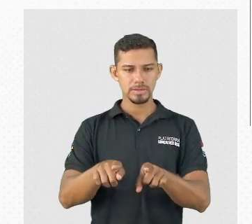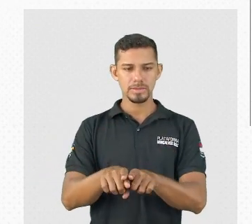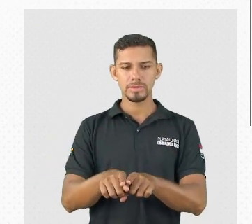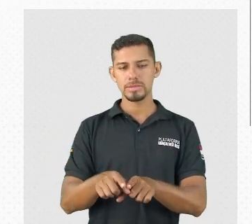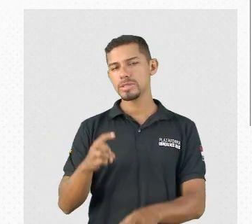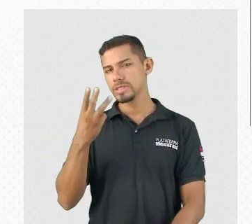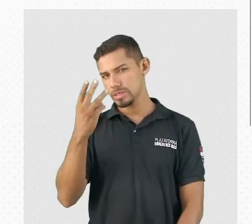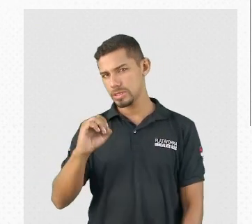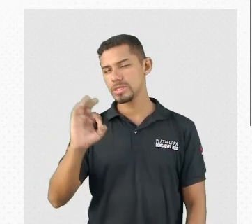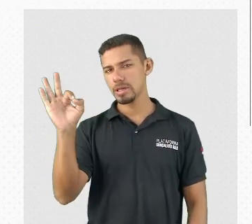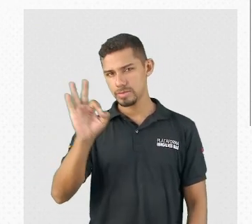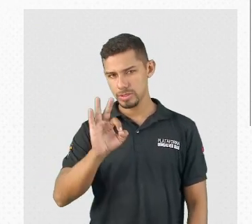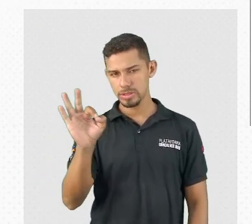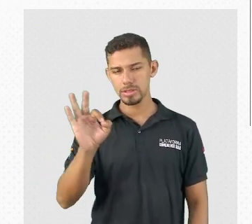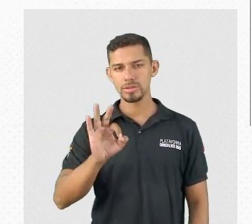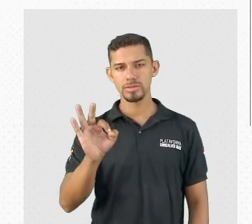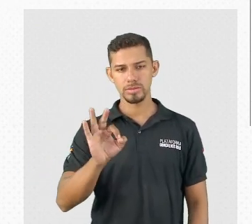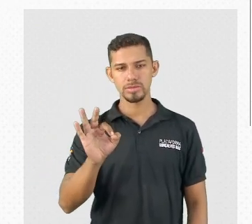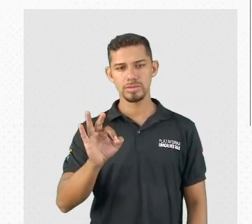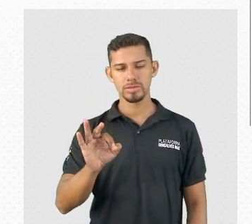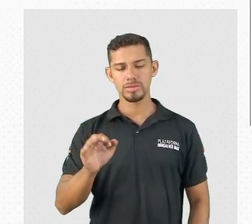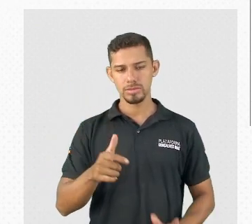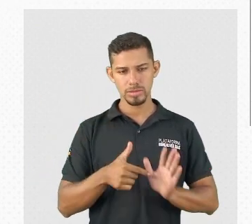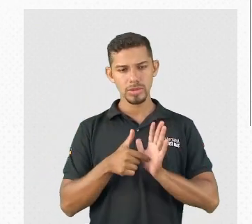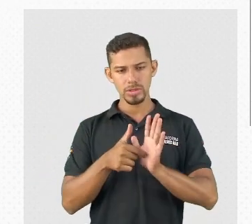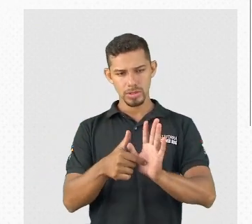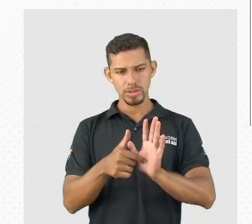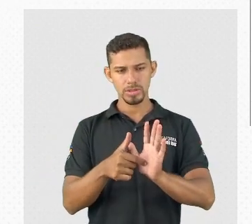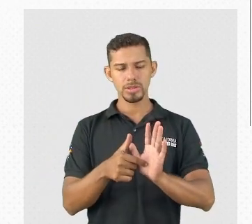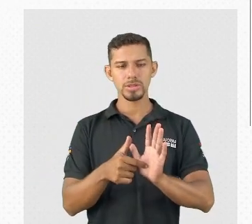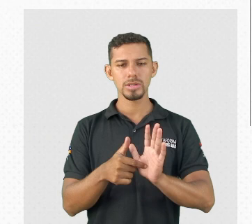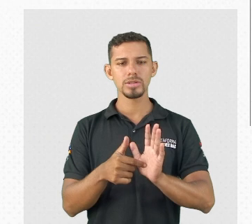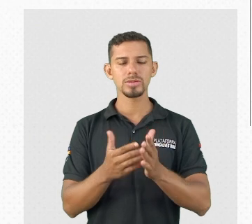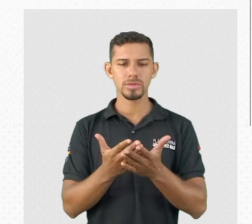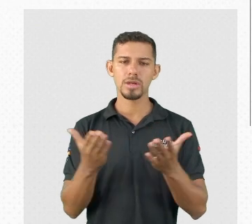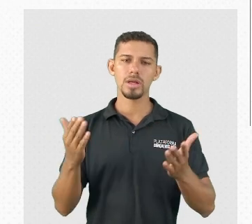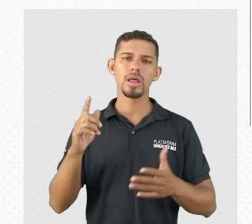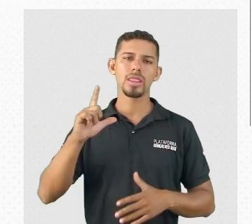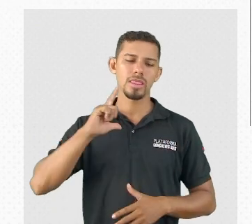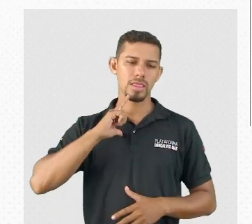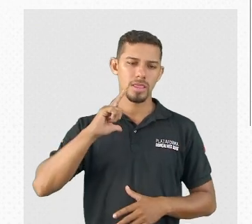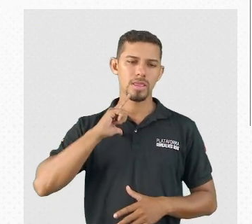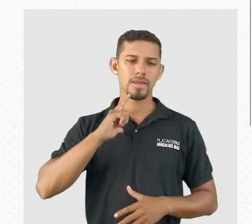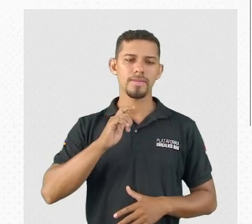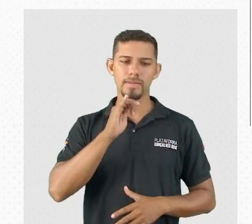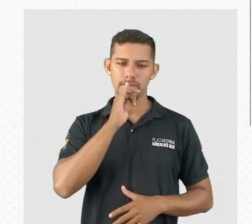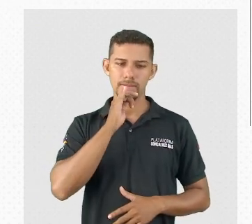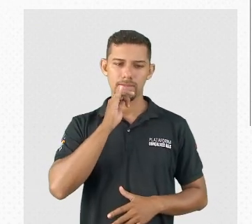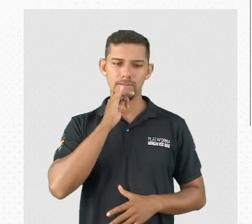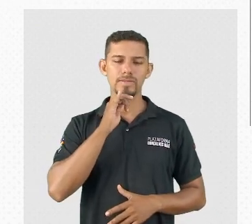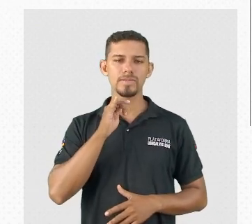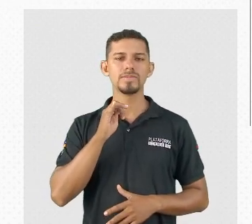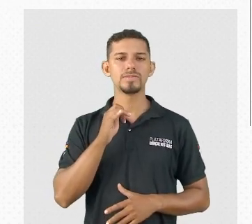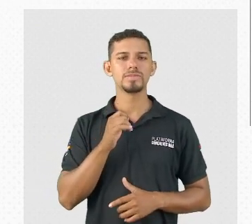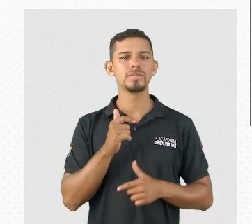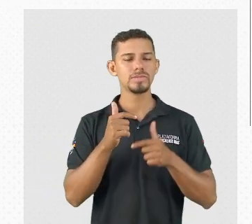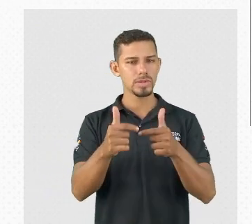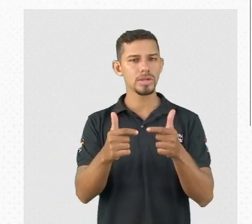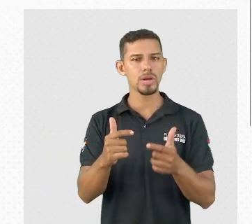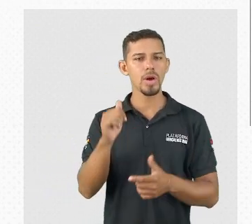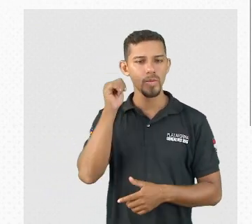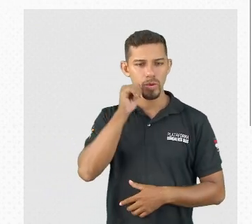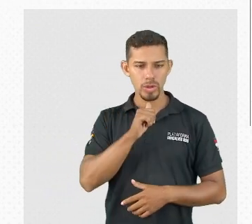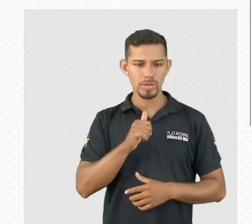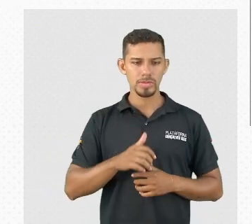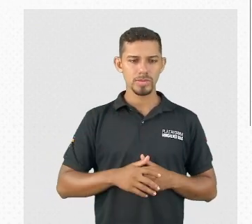menos 30% dessas candidaturas, né, têm sido colocadas aí, ocupadas por